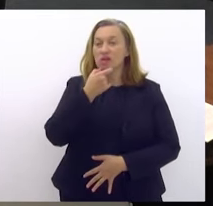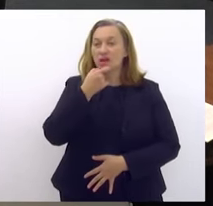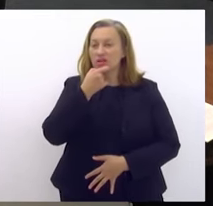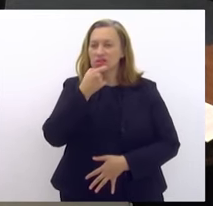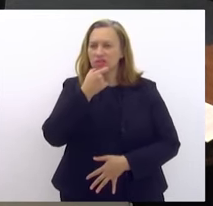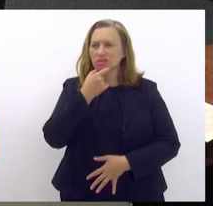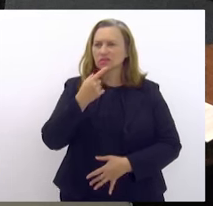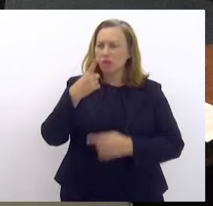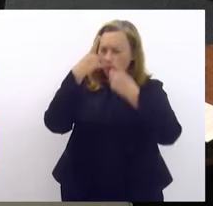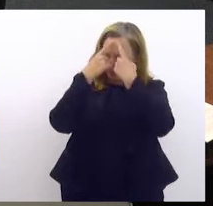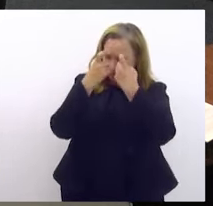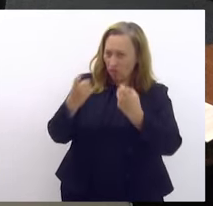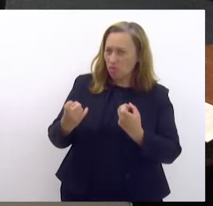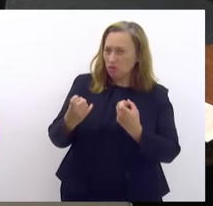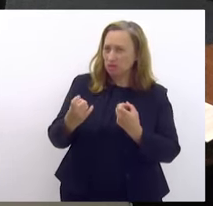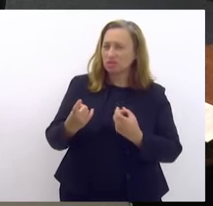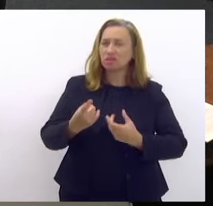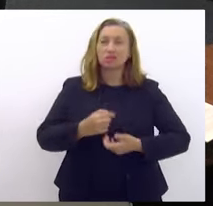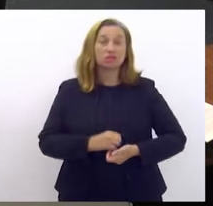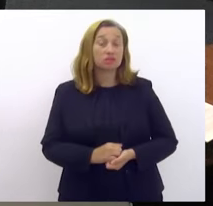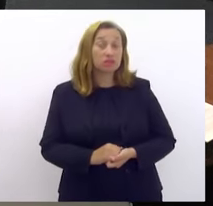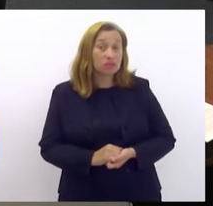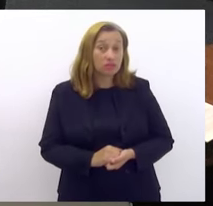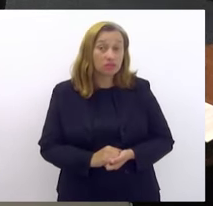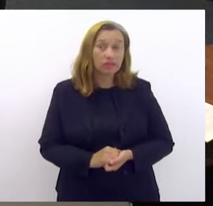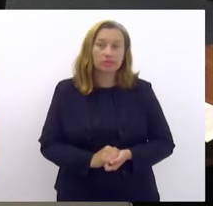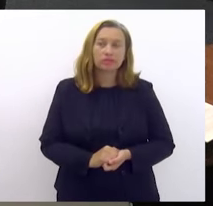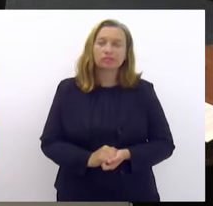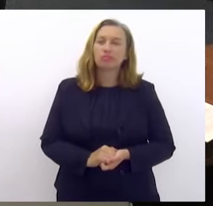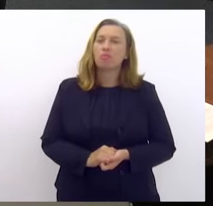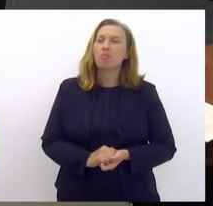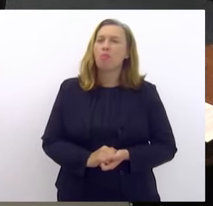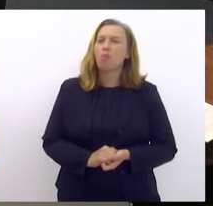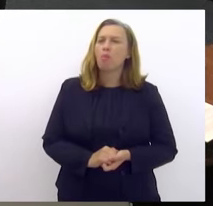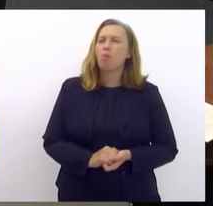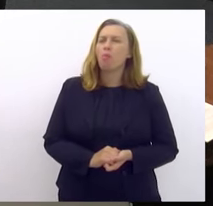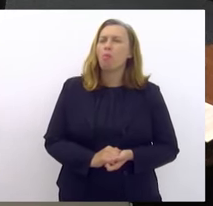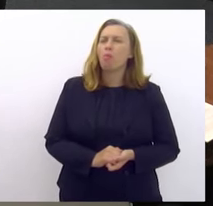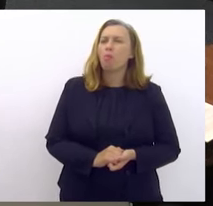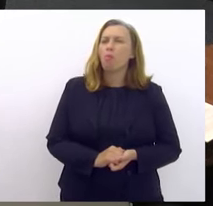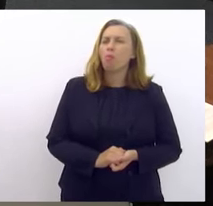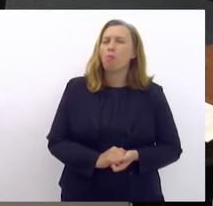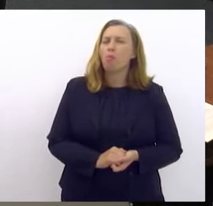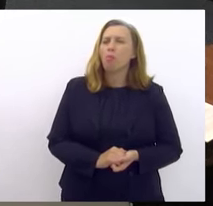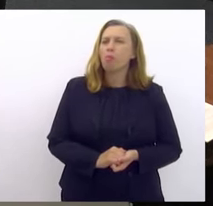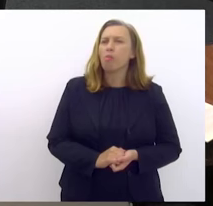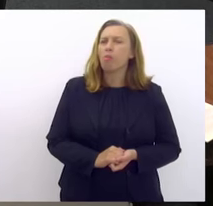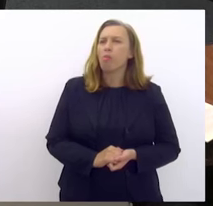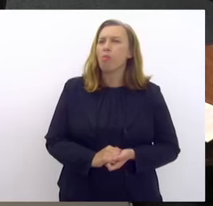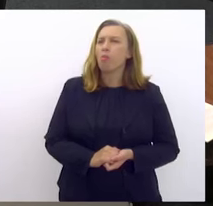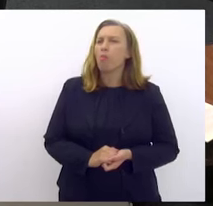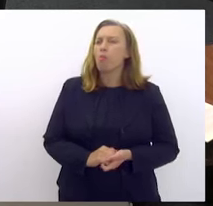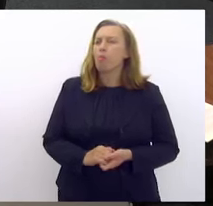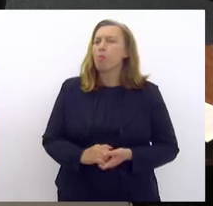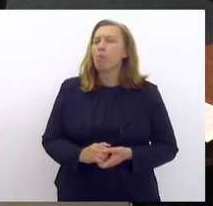uma violência a gente aprender por conta de povos que